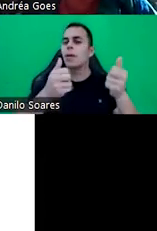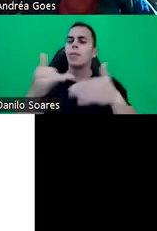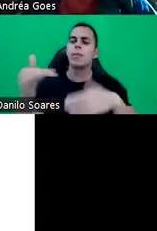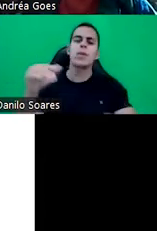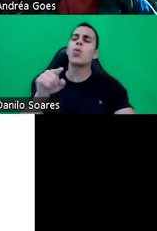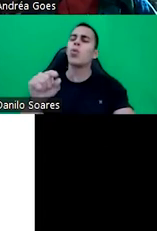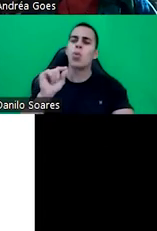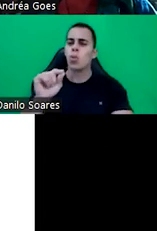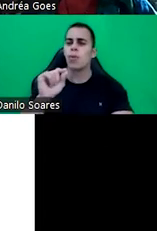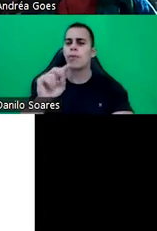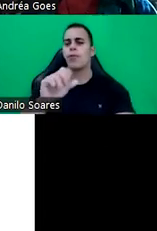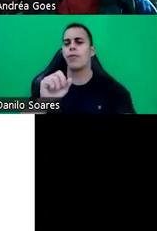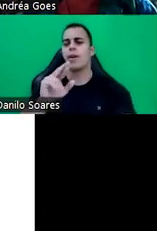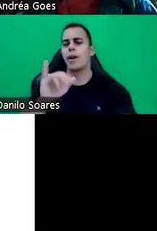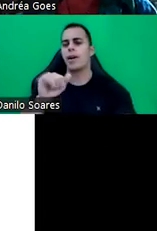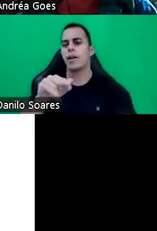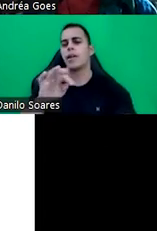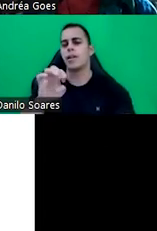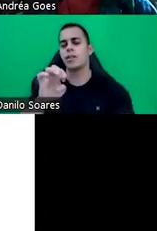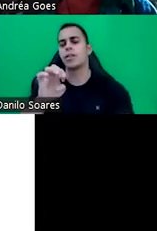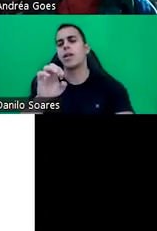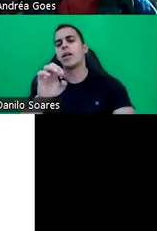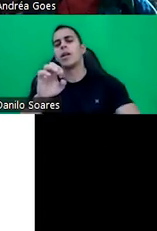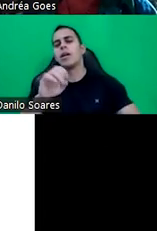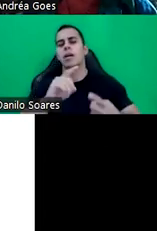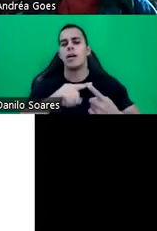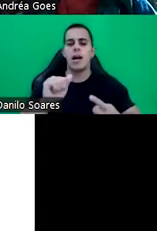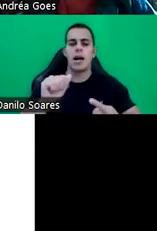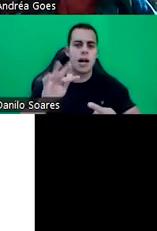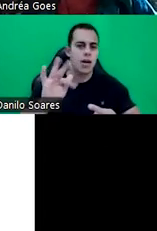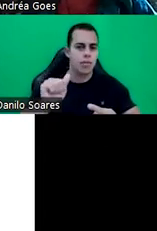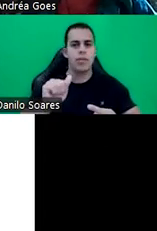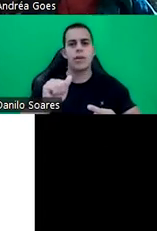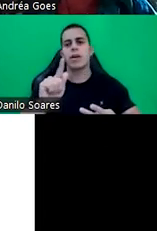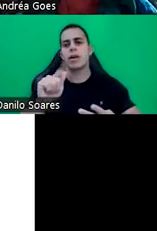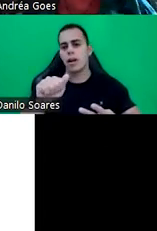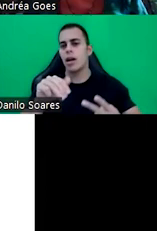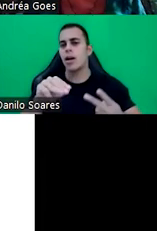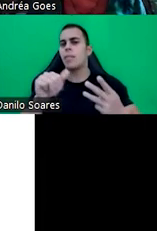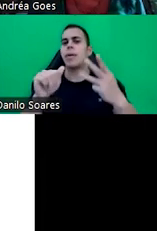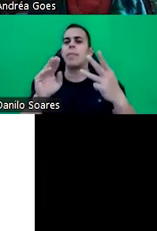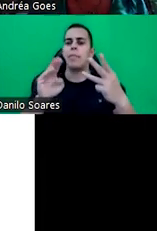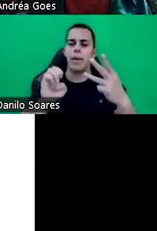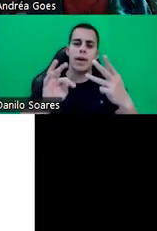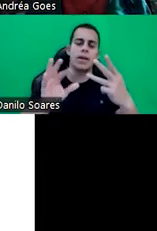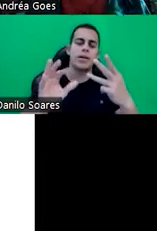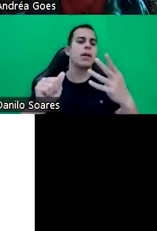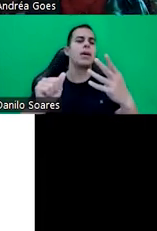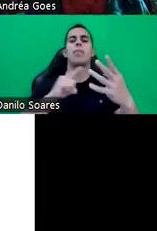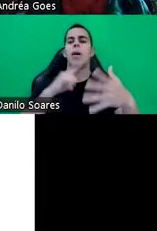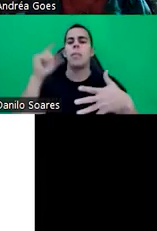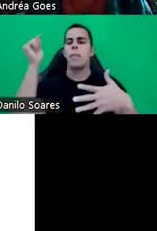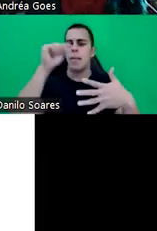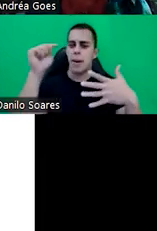famosas variantes, a variante alfa, beta, gama, delta, ômicron, tudo isso que a gente viveu e que a